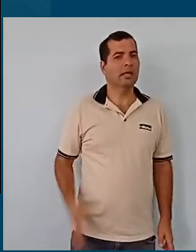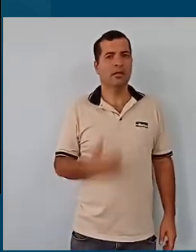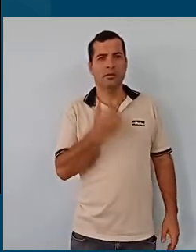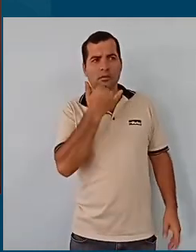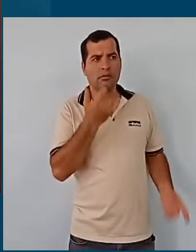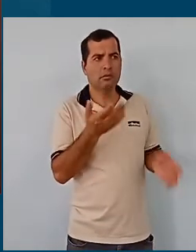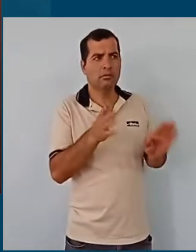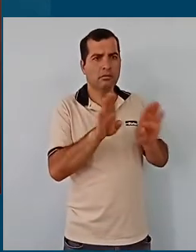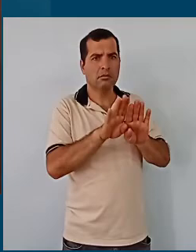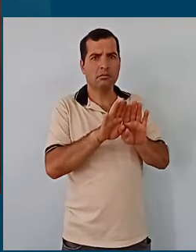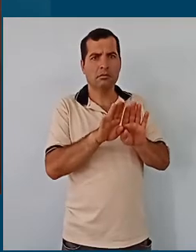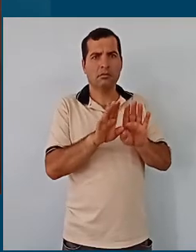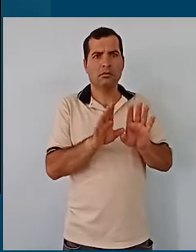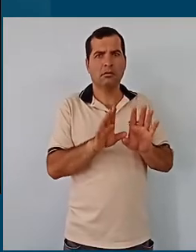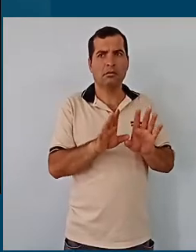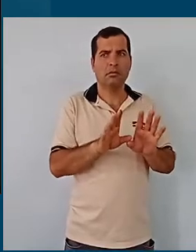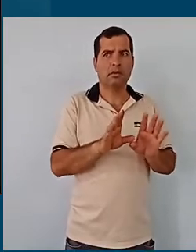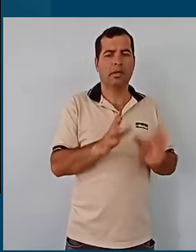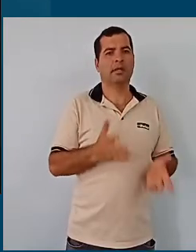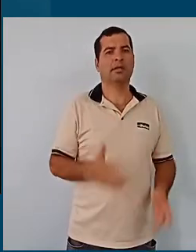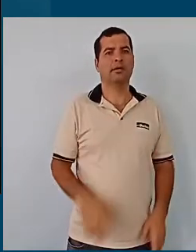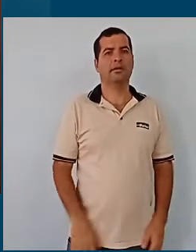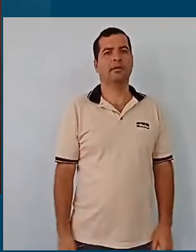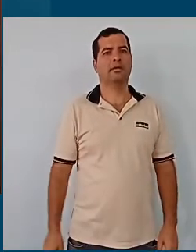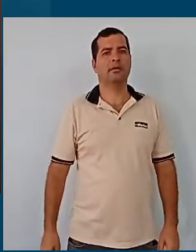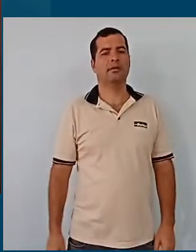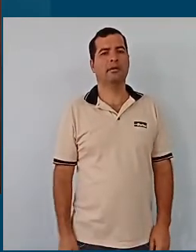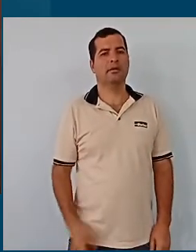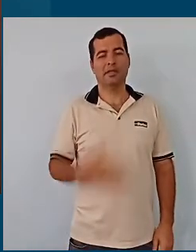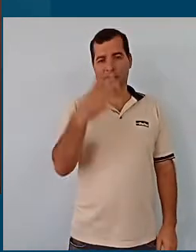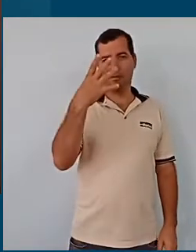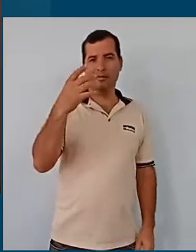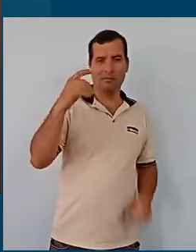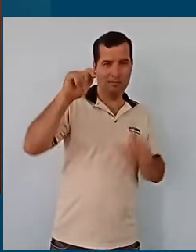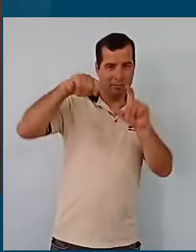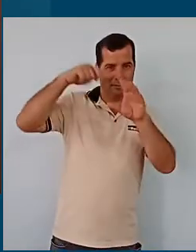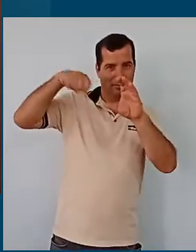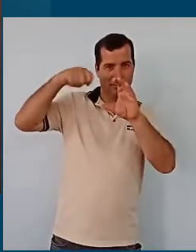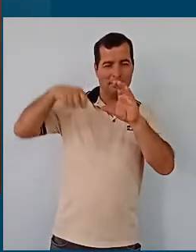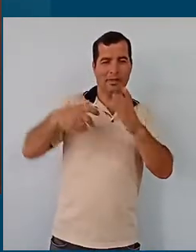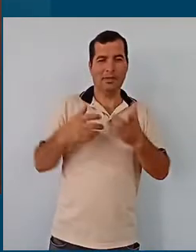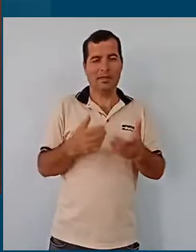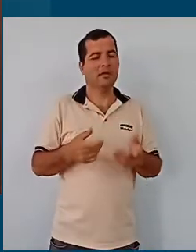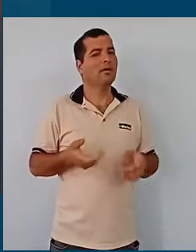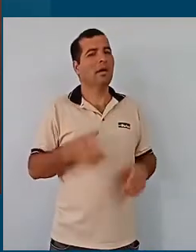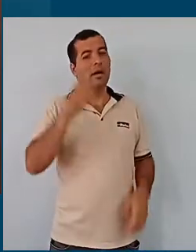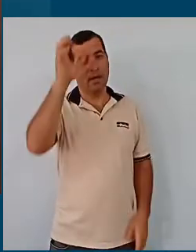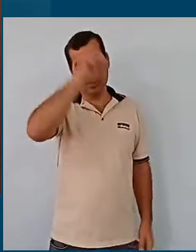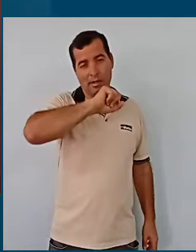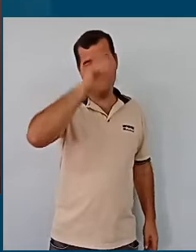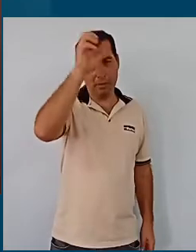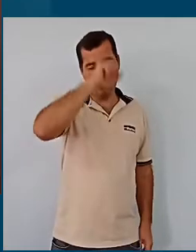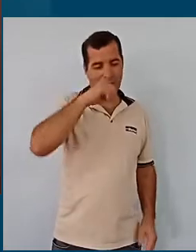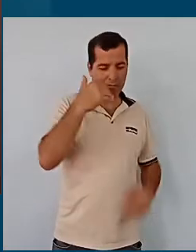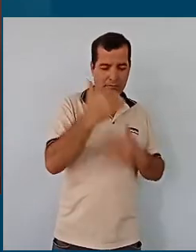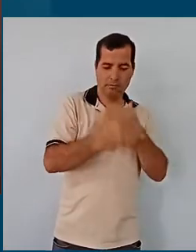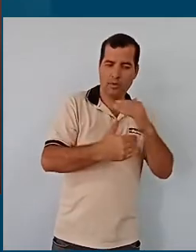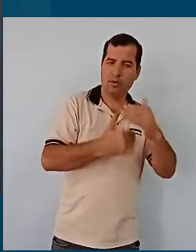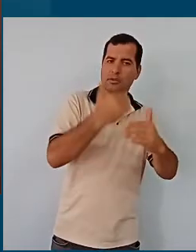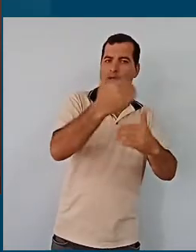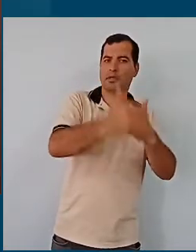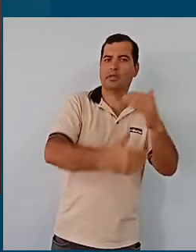querer? Fechei. Opa. As crianças vão aprendendo, então, nesse